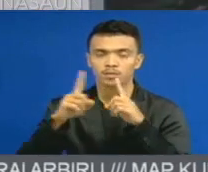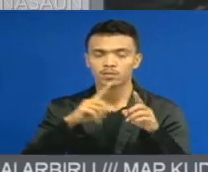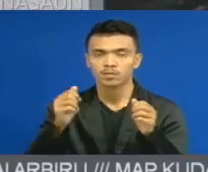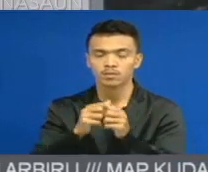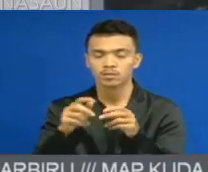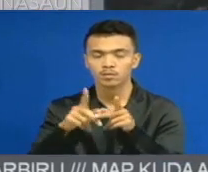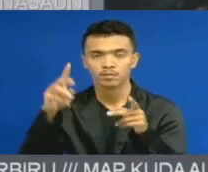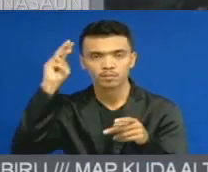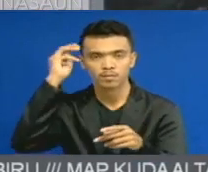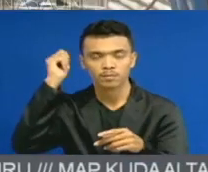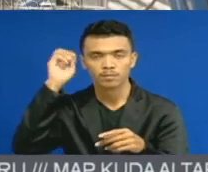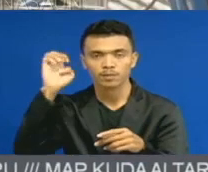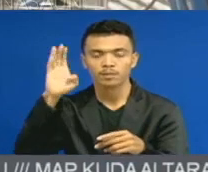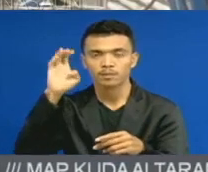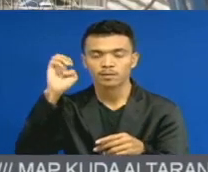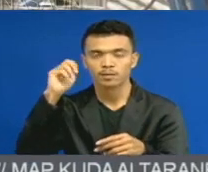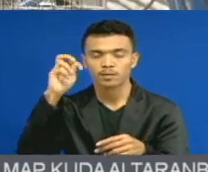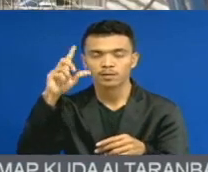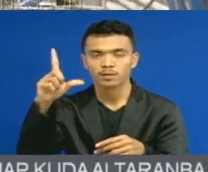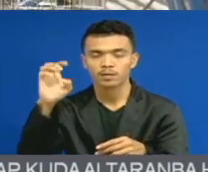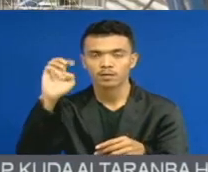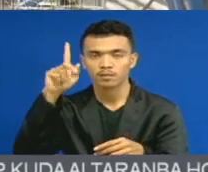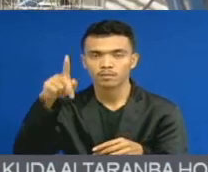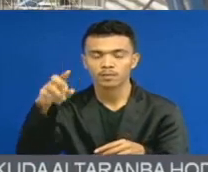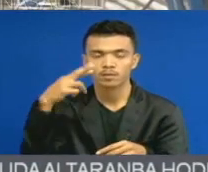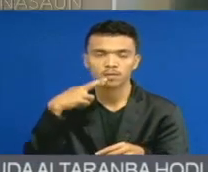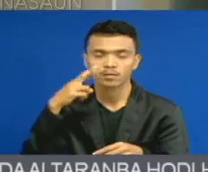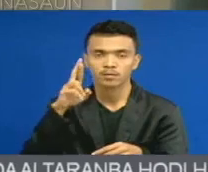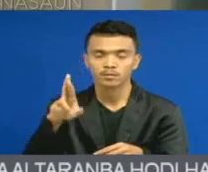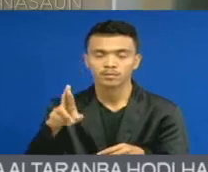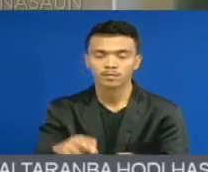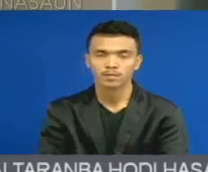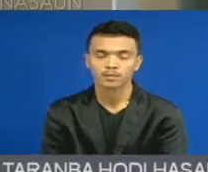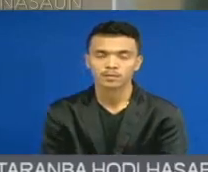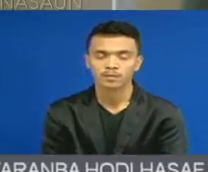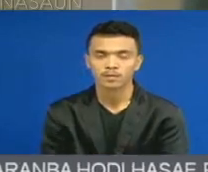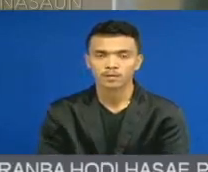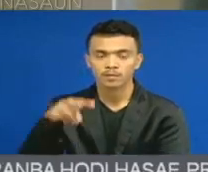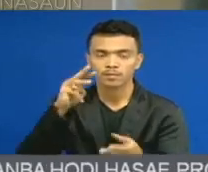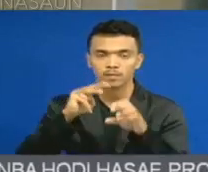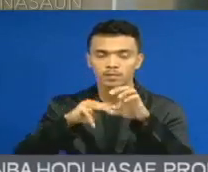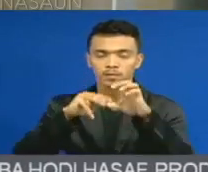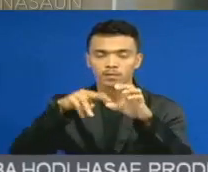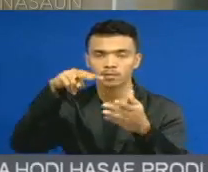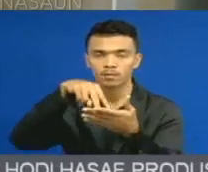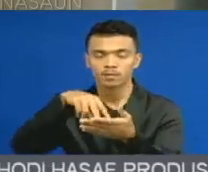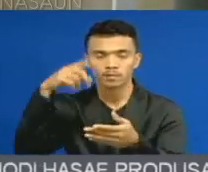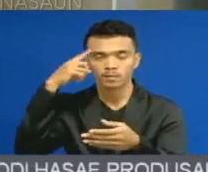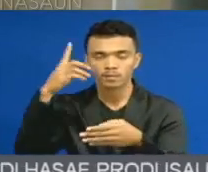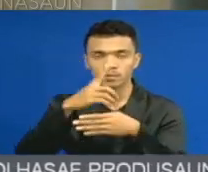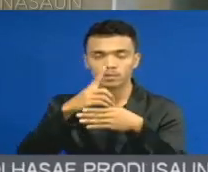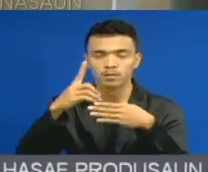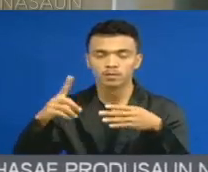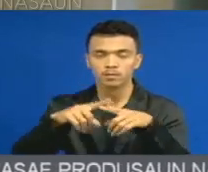empresa estatal be Timor Leste Manatuto ho di buka solusau ba kor mercado existi antes de rasau ni hamri mai be ida ne